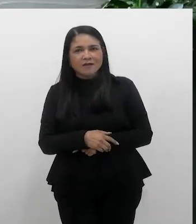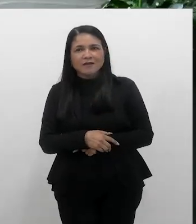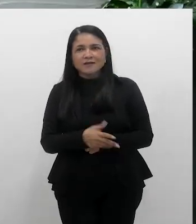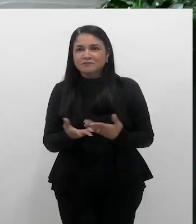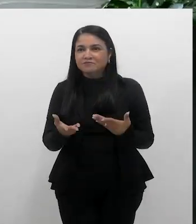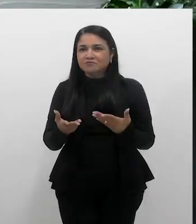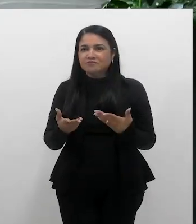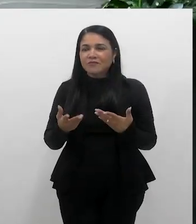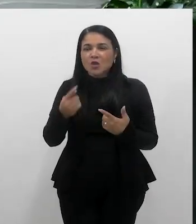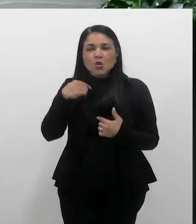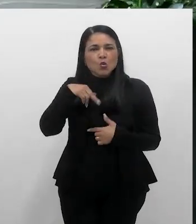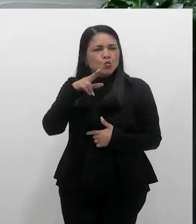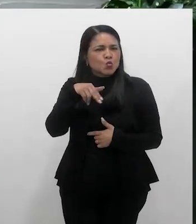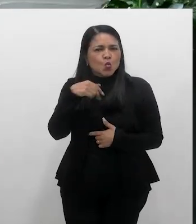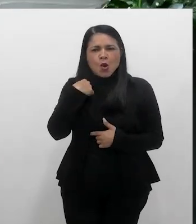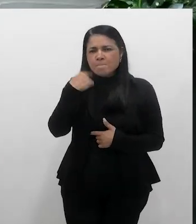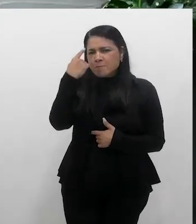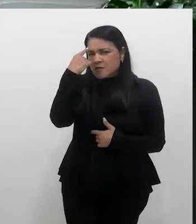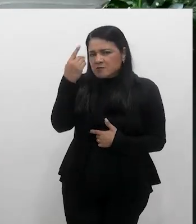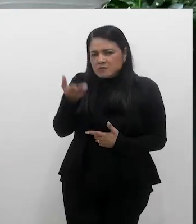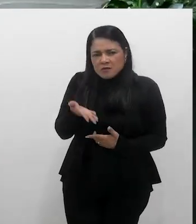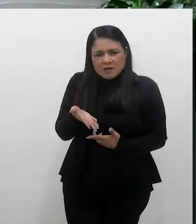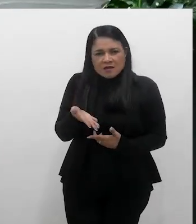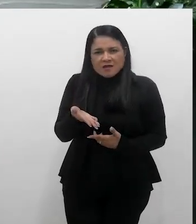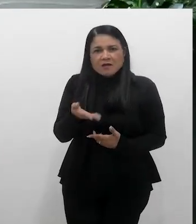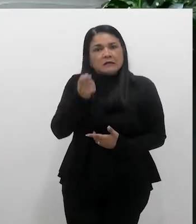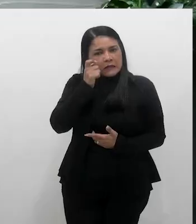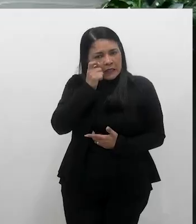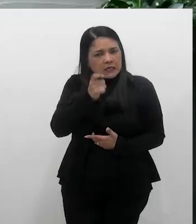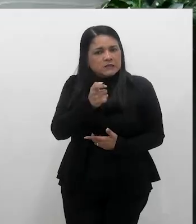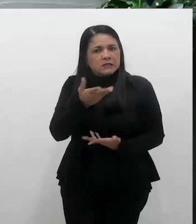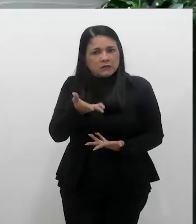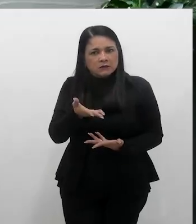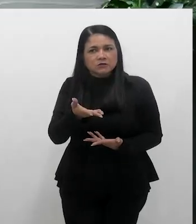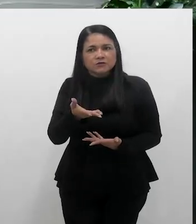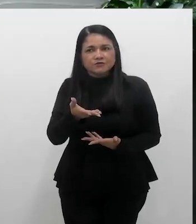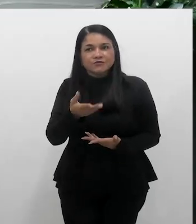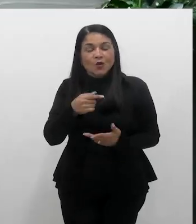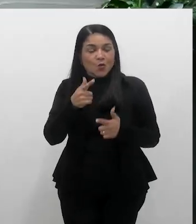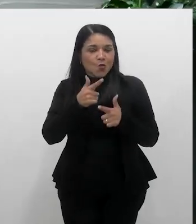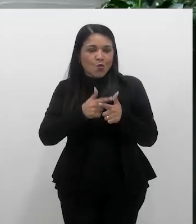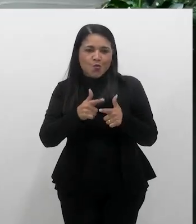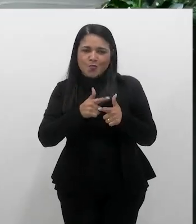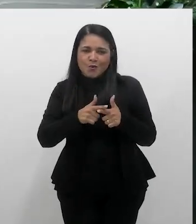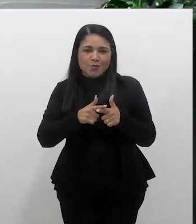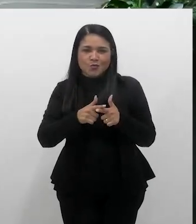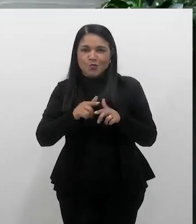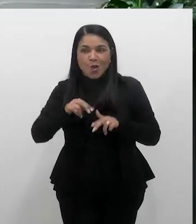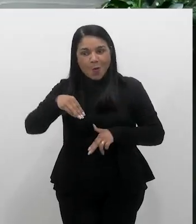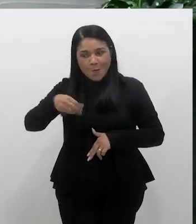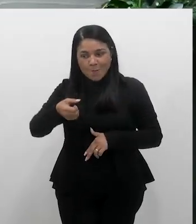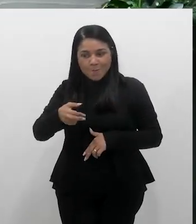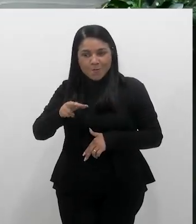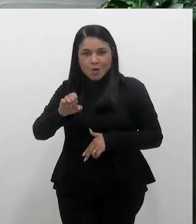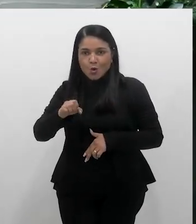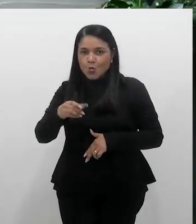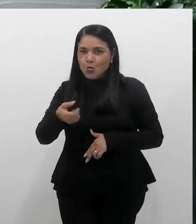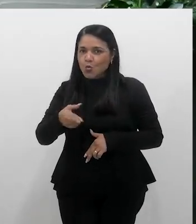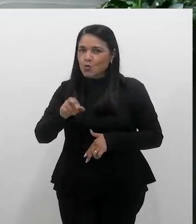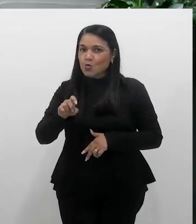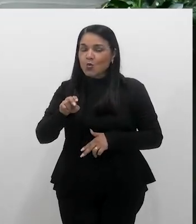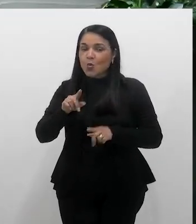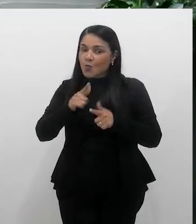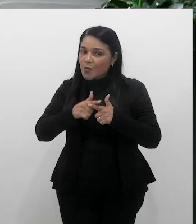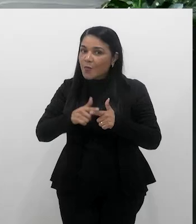pensando na coisa pior, né? A gente nunca tinha, eu, pelo menos, nunca tinha pensado sobre esse aspecto. Isso nunca tinha me ocorrido. E aí a gente vê que o problema não é o mercúrio, o problema é o uso dele.